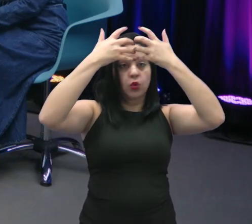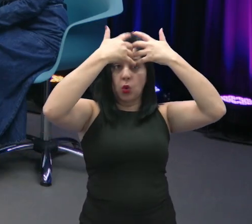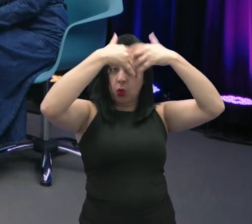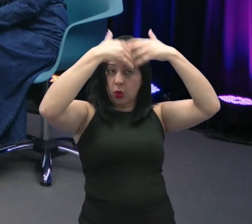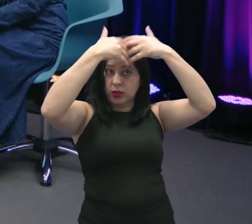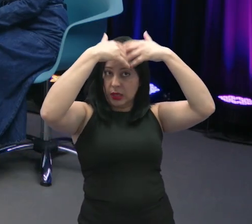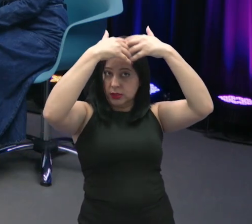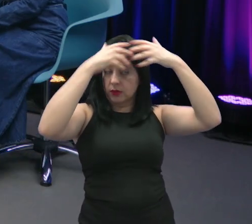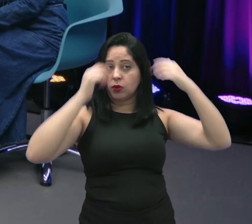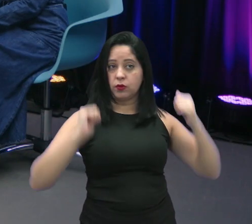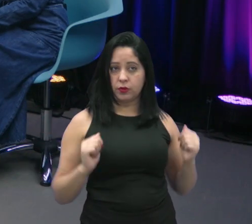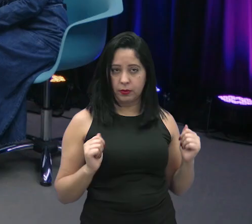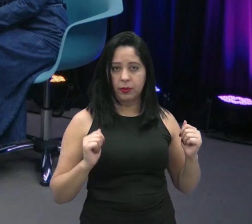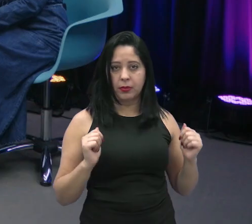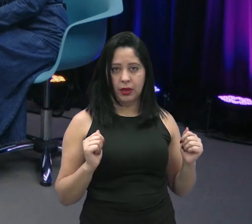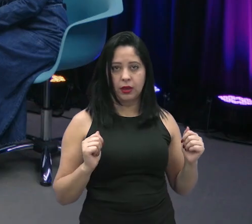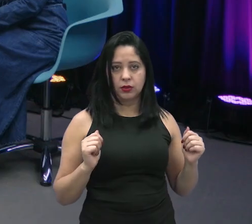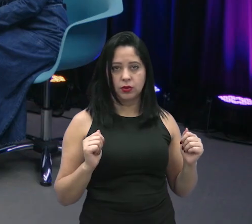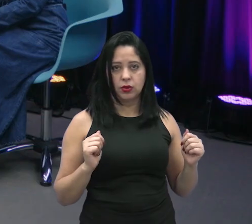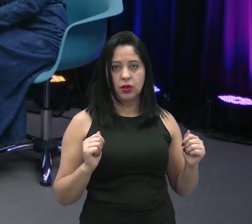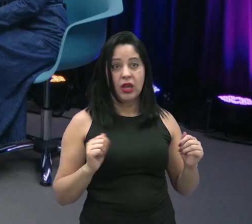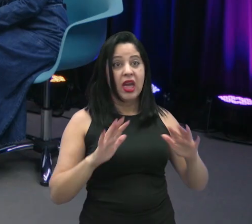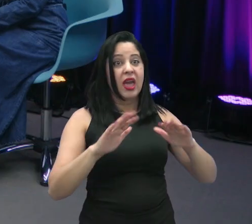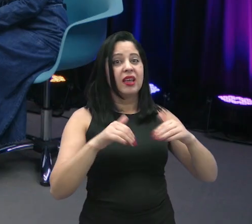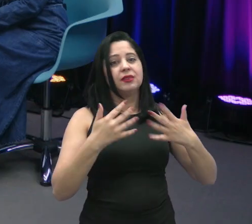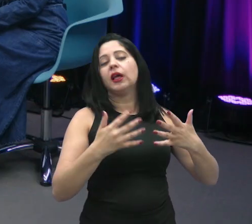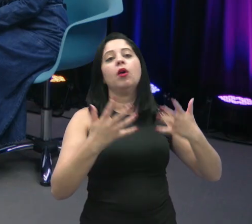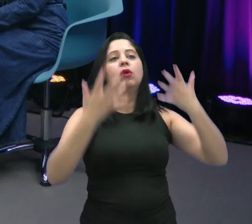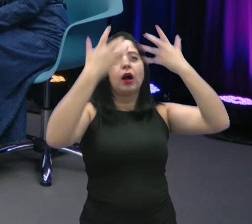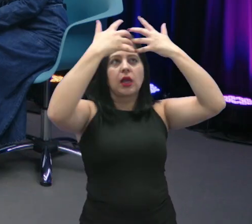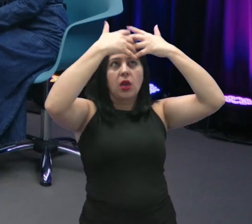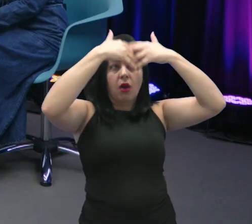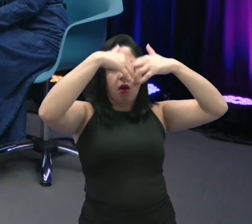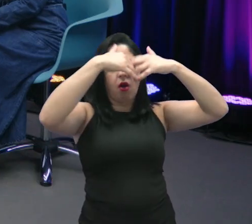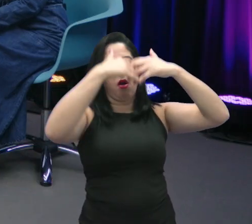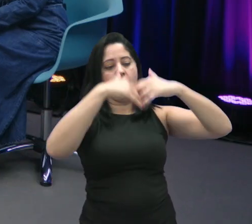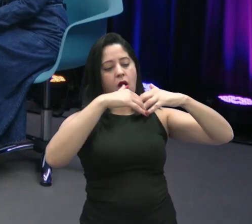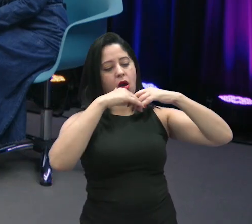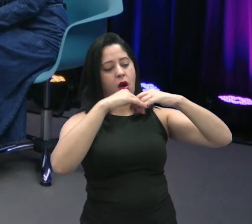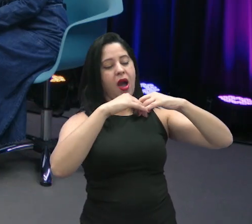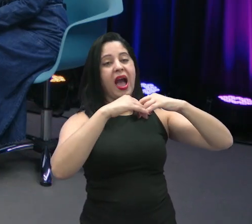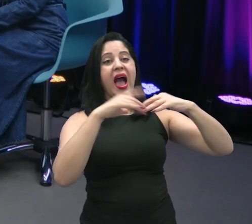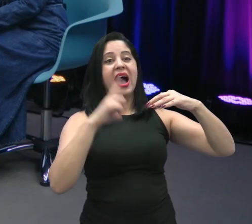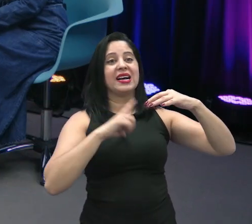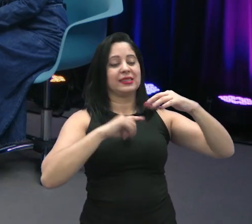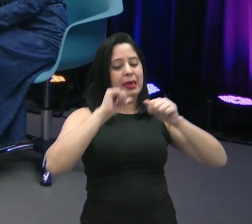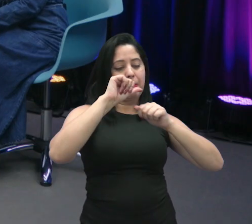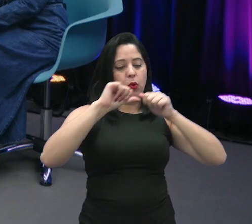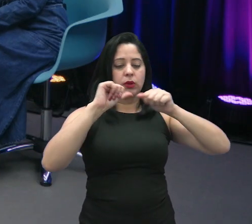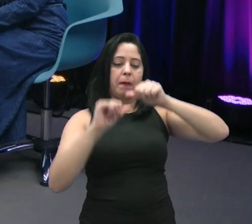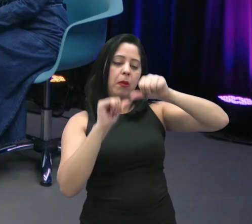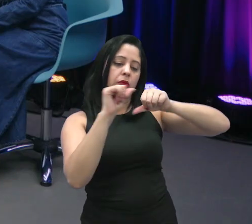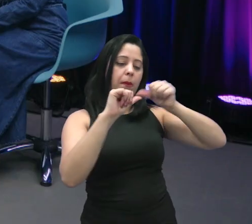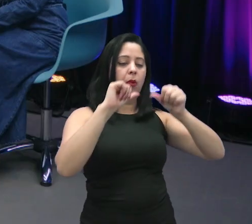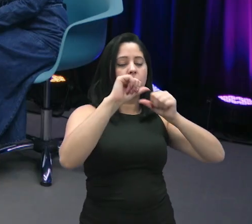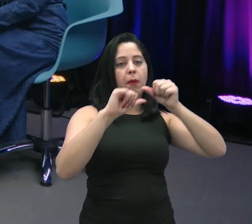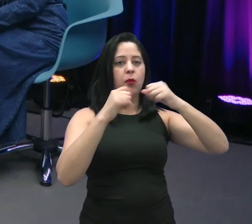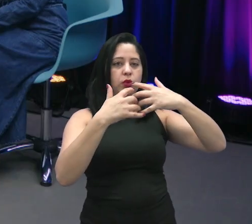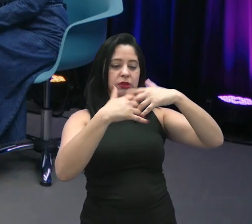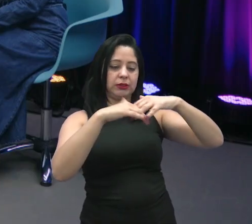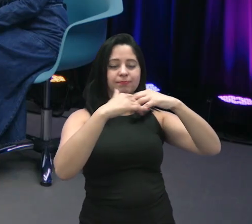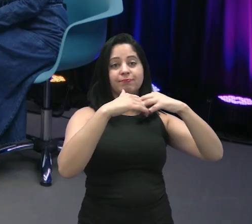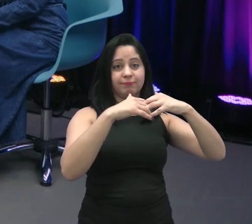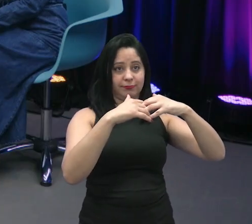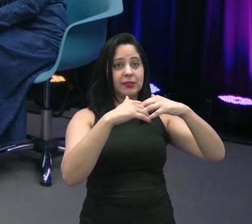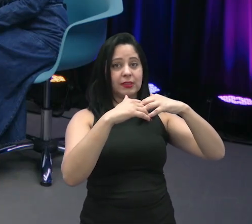multifatorial, então são várias alterações em diversas áreas que podem caracterizar, né?